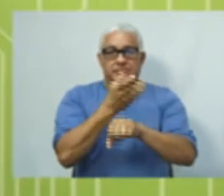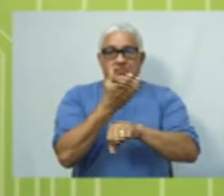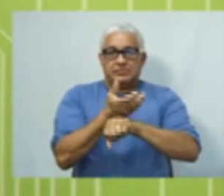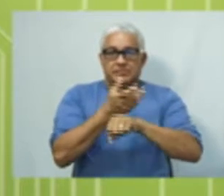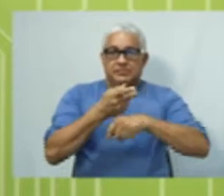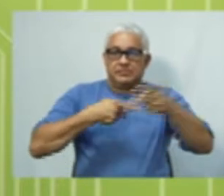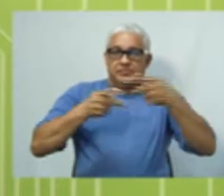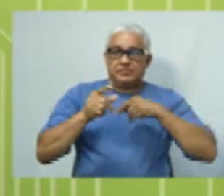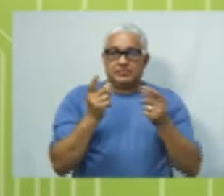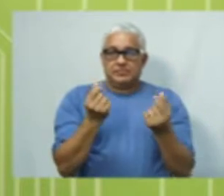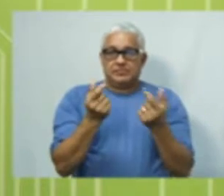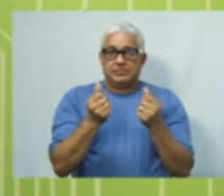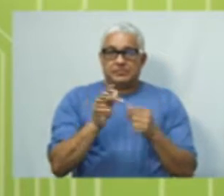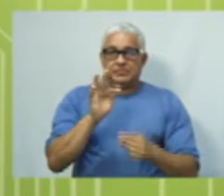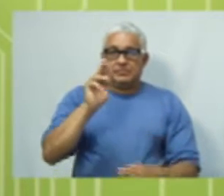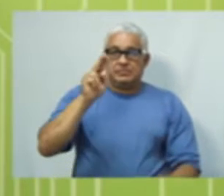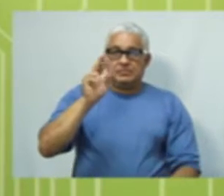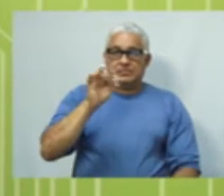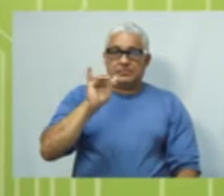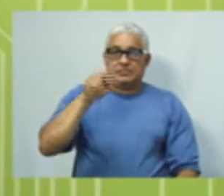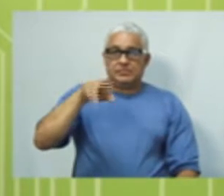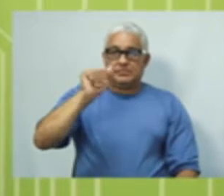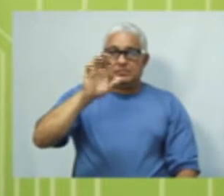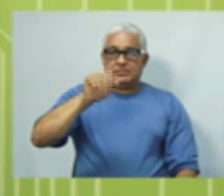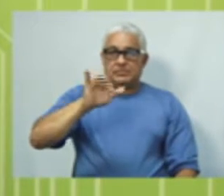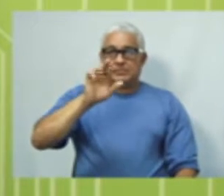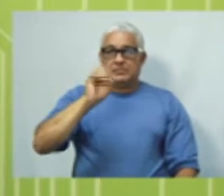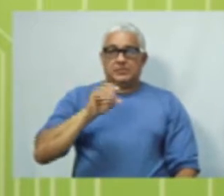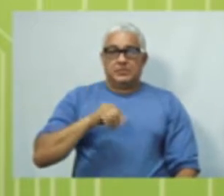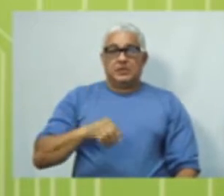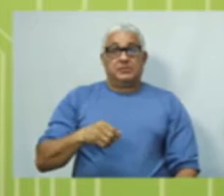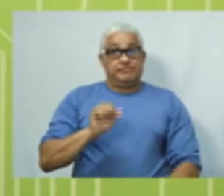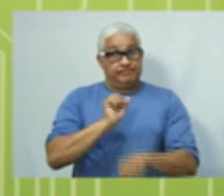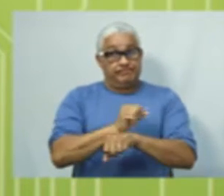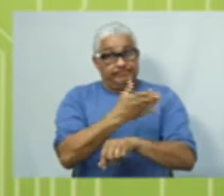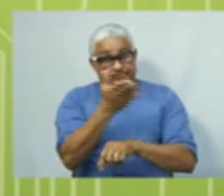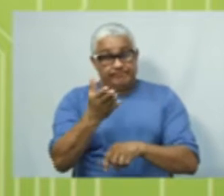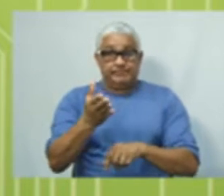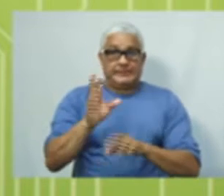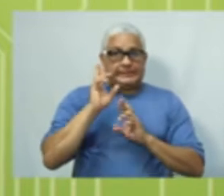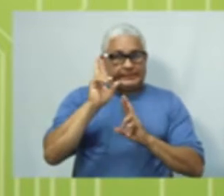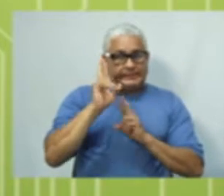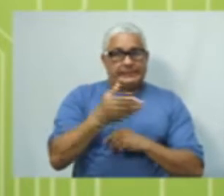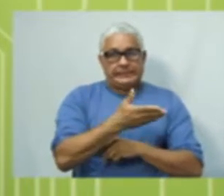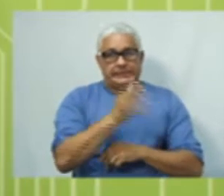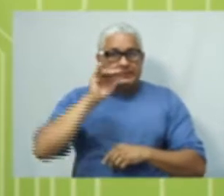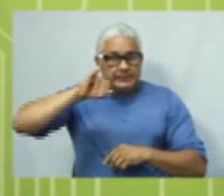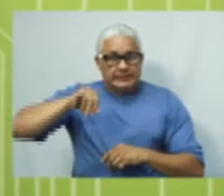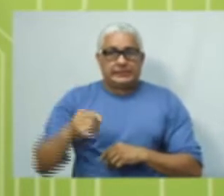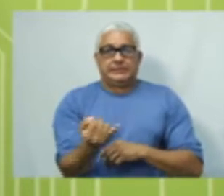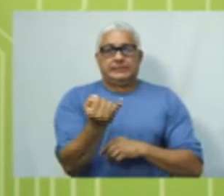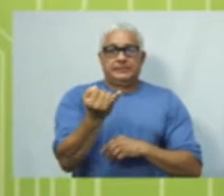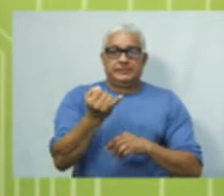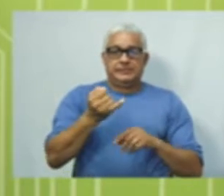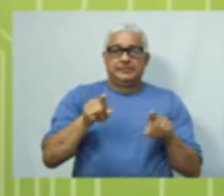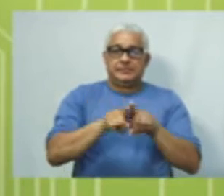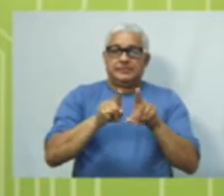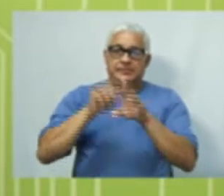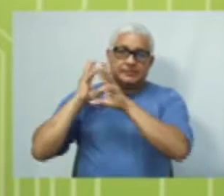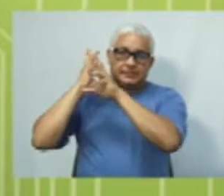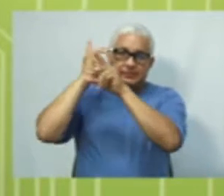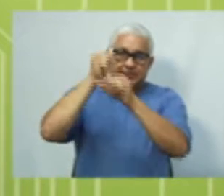Planejamento Financeiro. Espero aí que todos tenham aproveitado a revisão da aula de empreendedorismo e agora nós